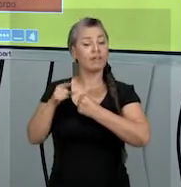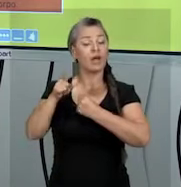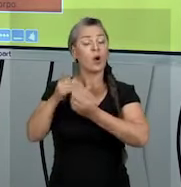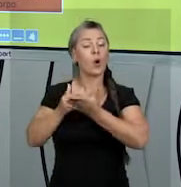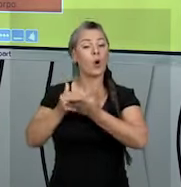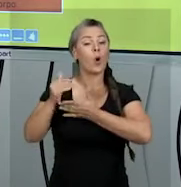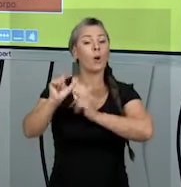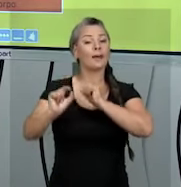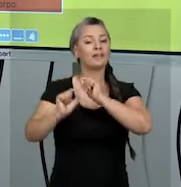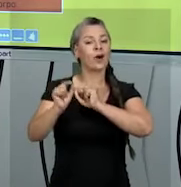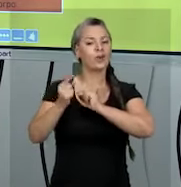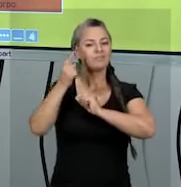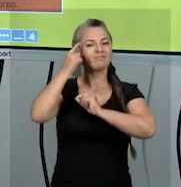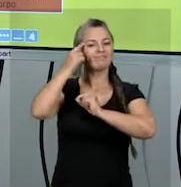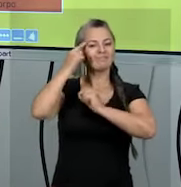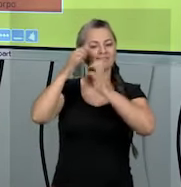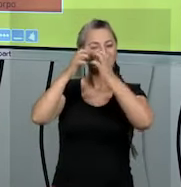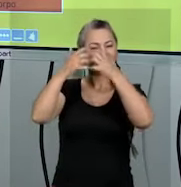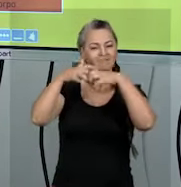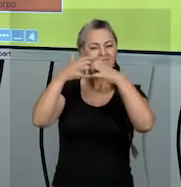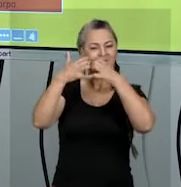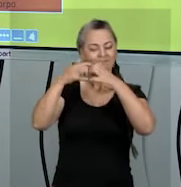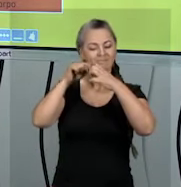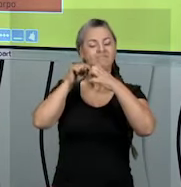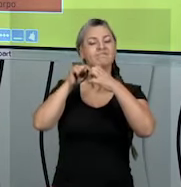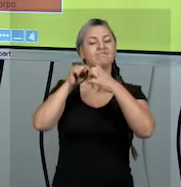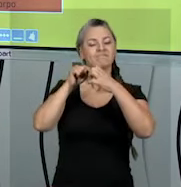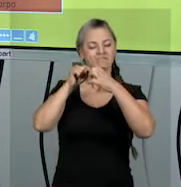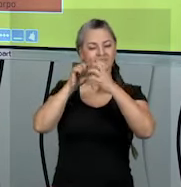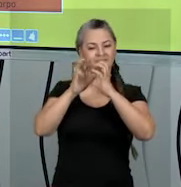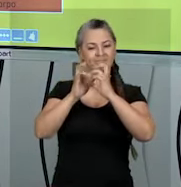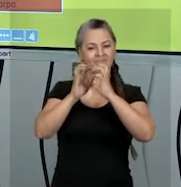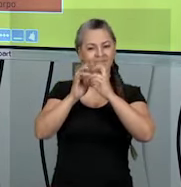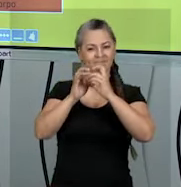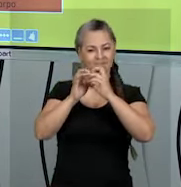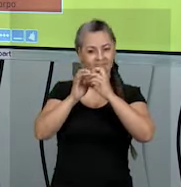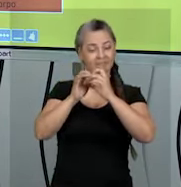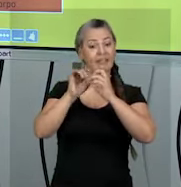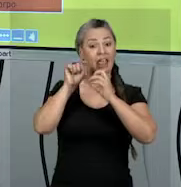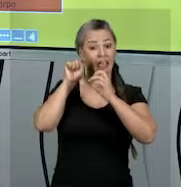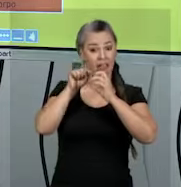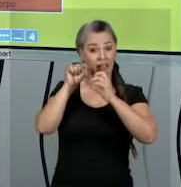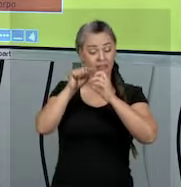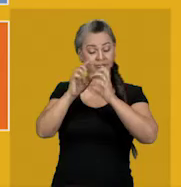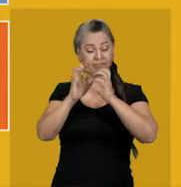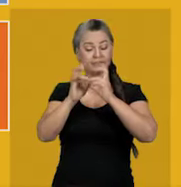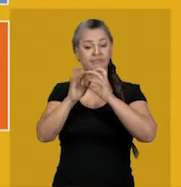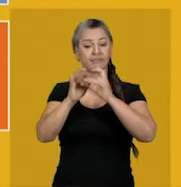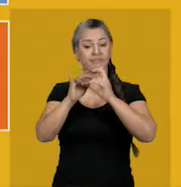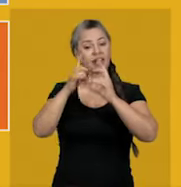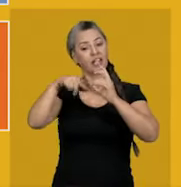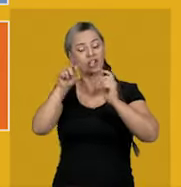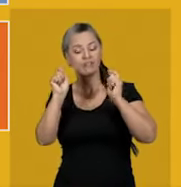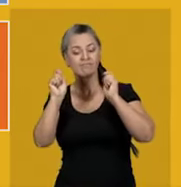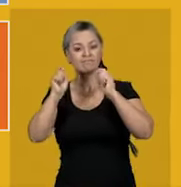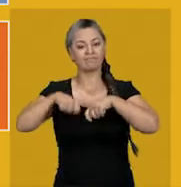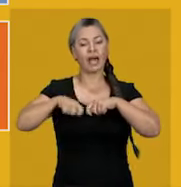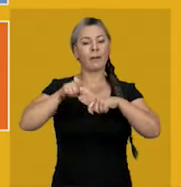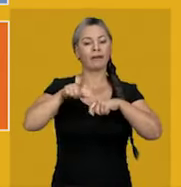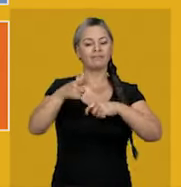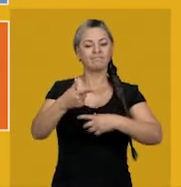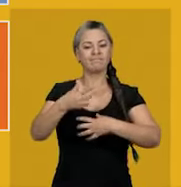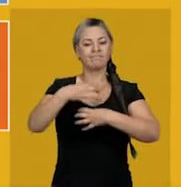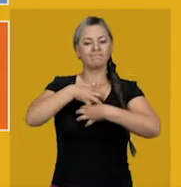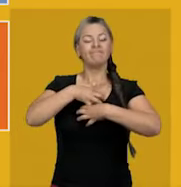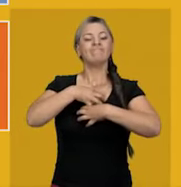pelo sistema nervoso. É devido também à presença desse sistema que somos capazes de sentir